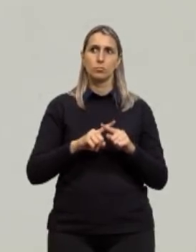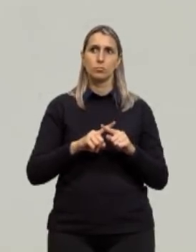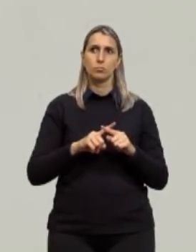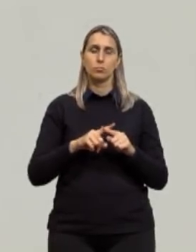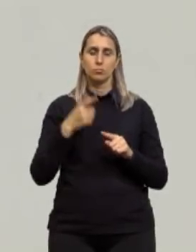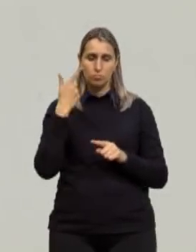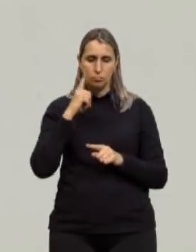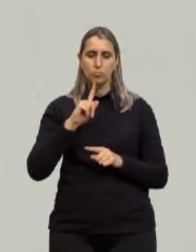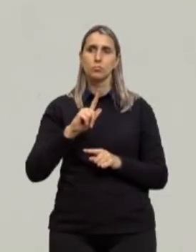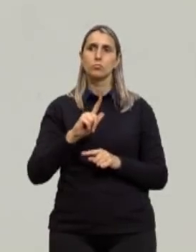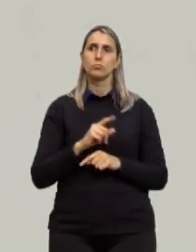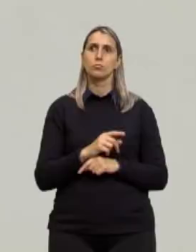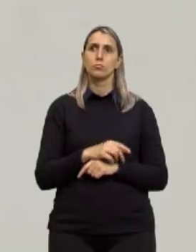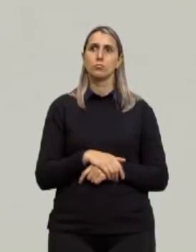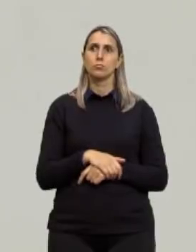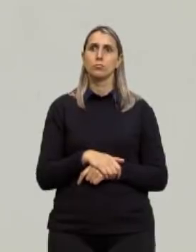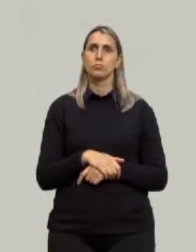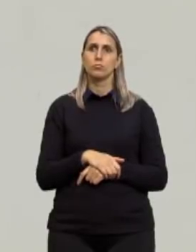os dois novamente